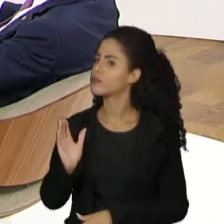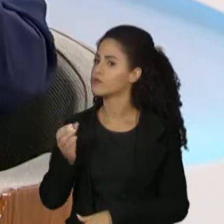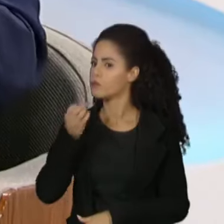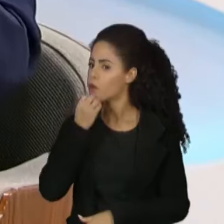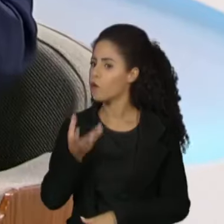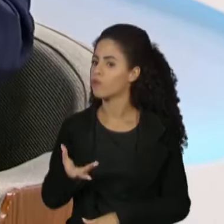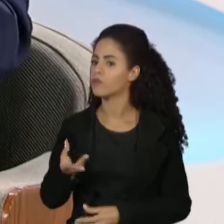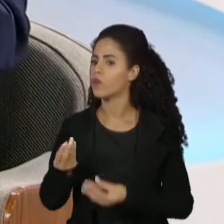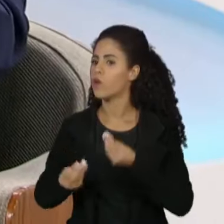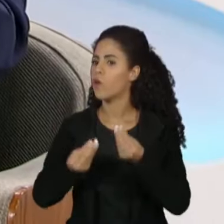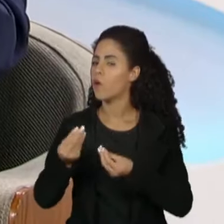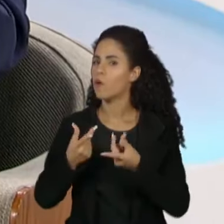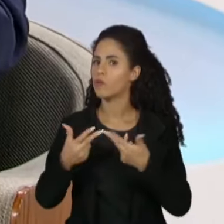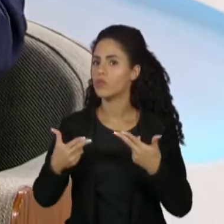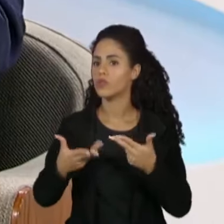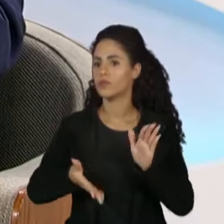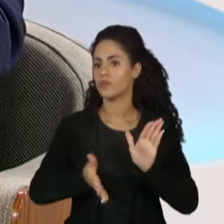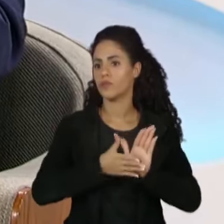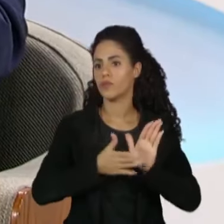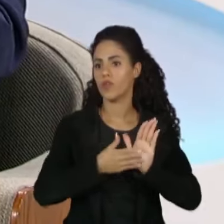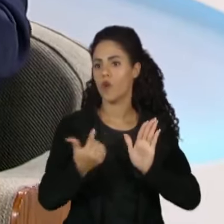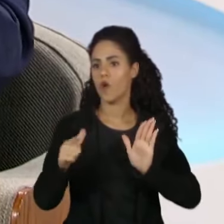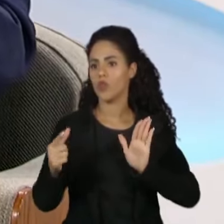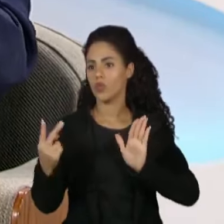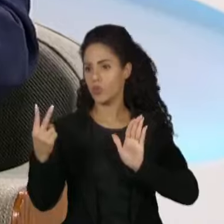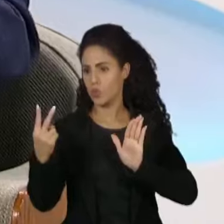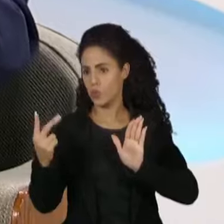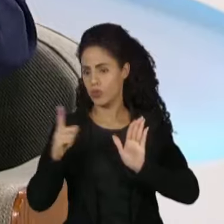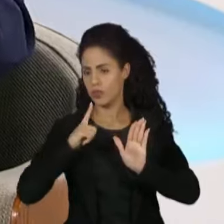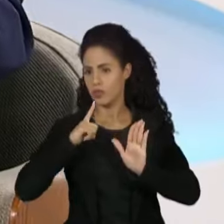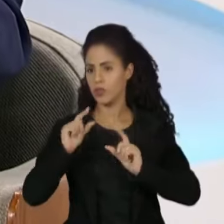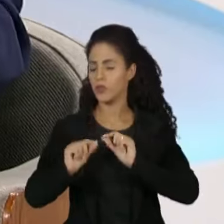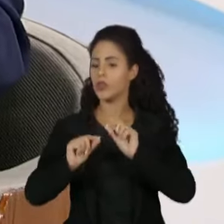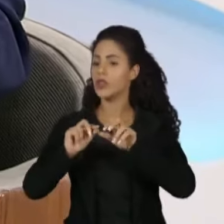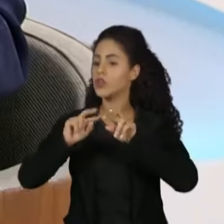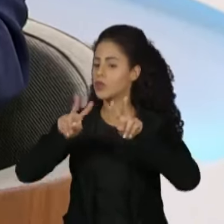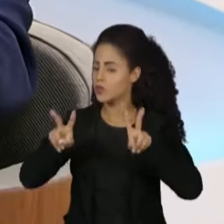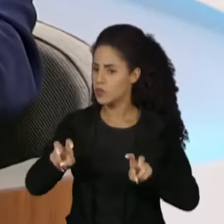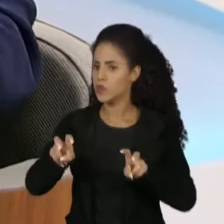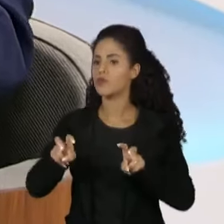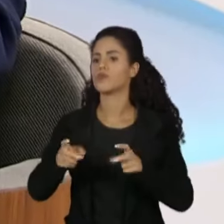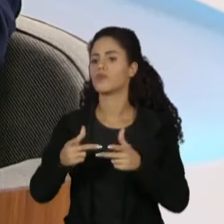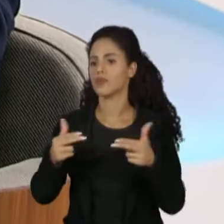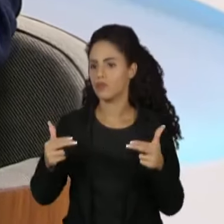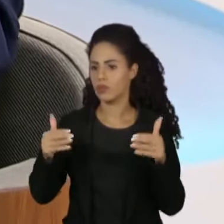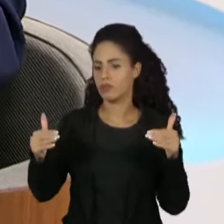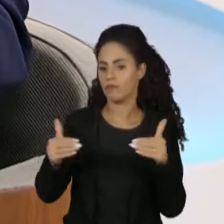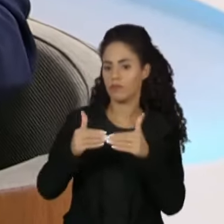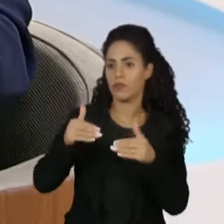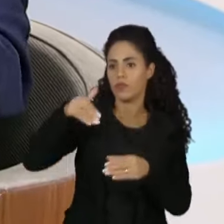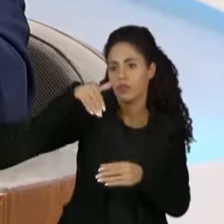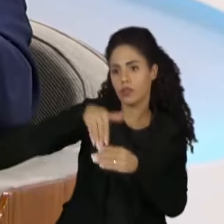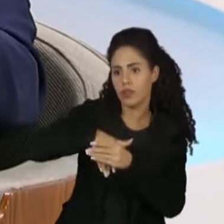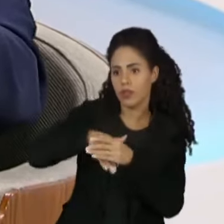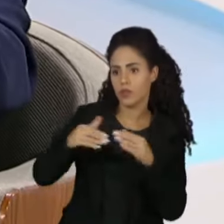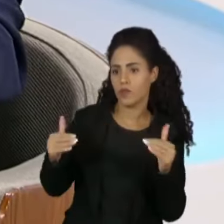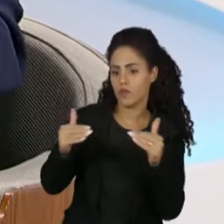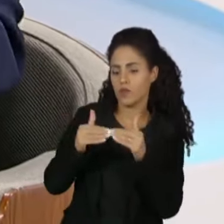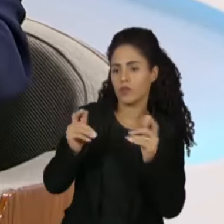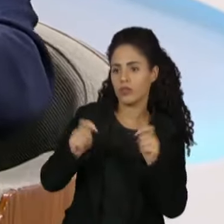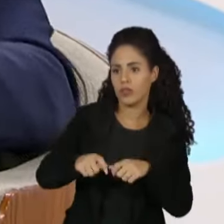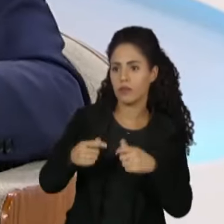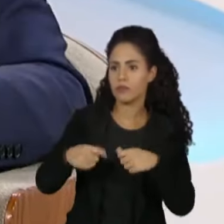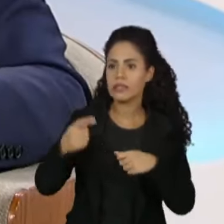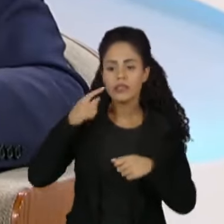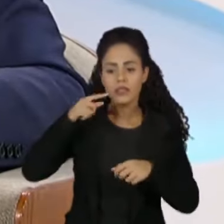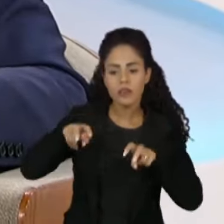irrazoável. As outras duas propostas, uma diz respeito à questão das monocráticas, que eu acho que a gente resolveu no que podia